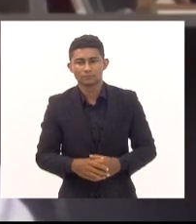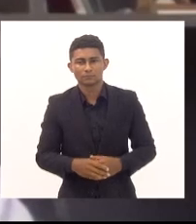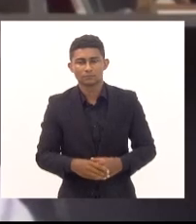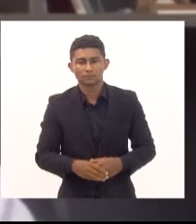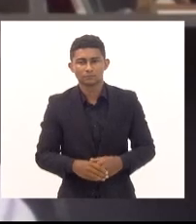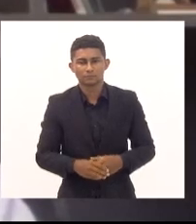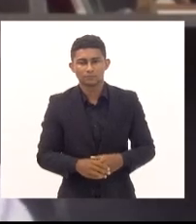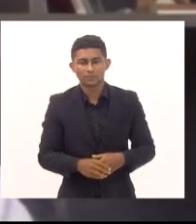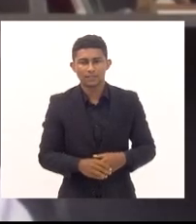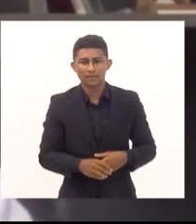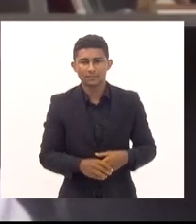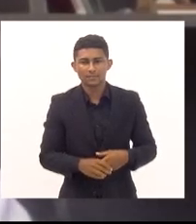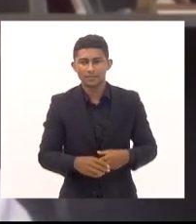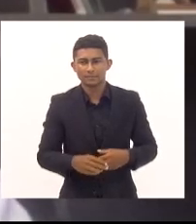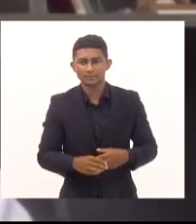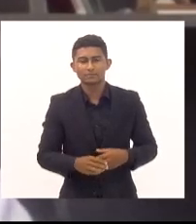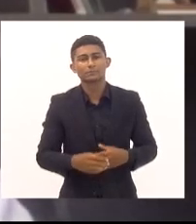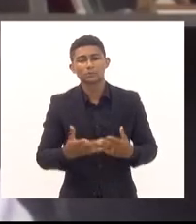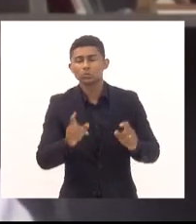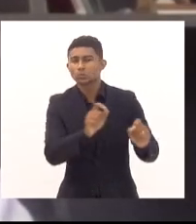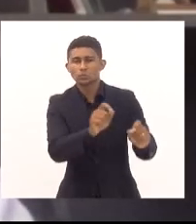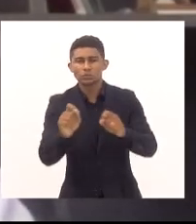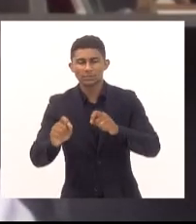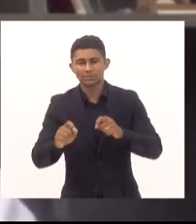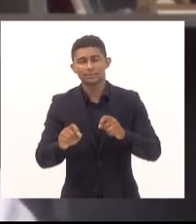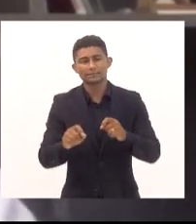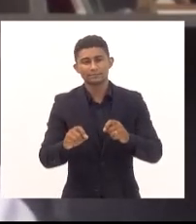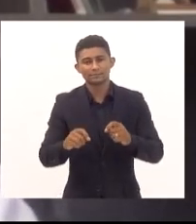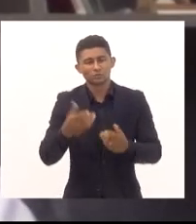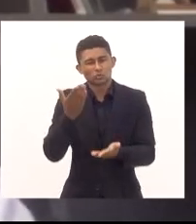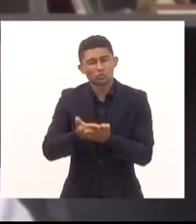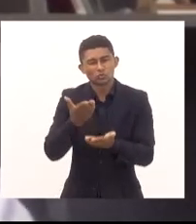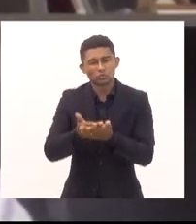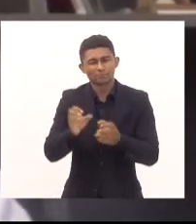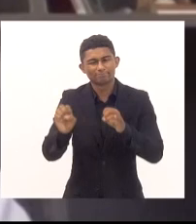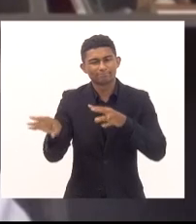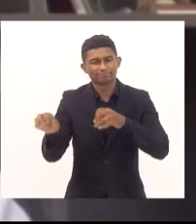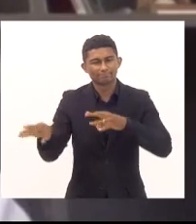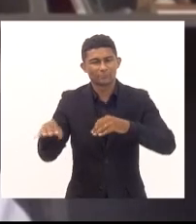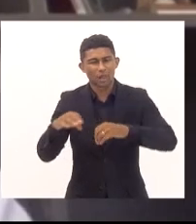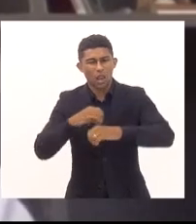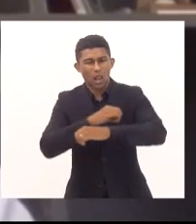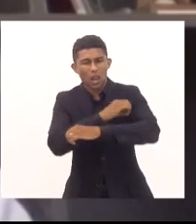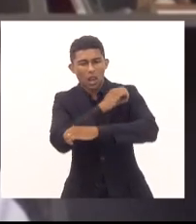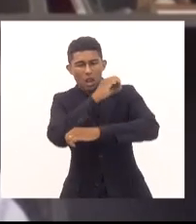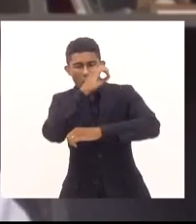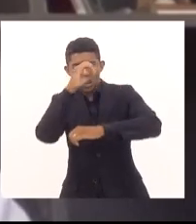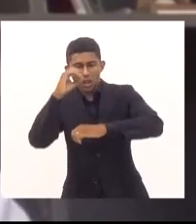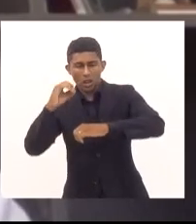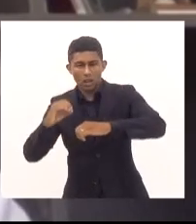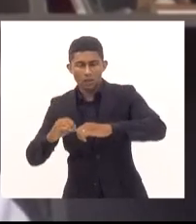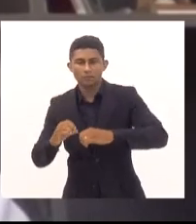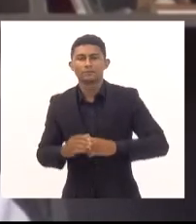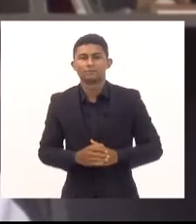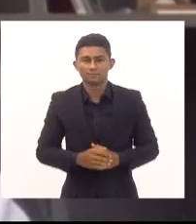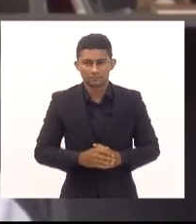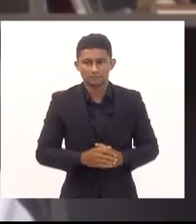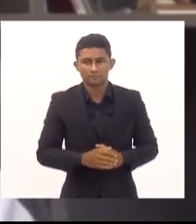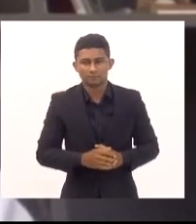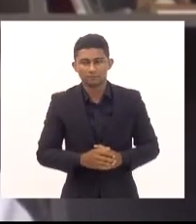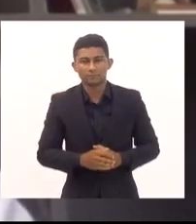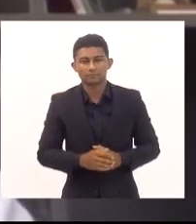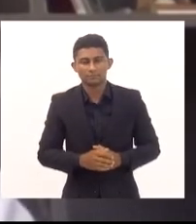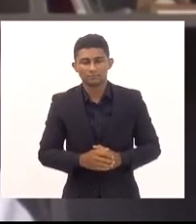que fosse, né, o ensino de tempo integral, assim como pensou falecido Darcy